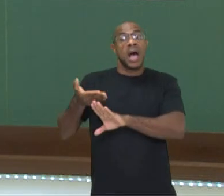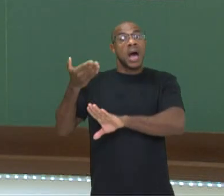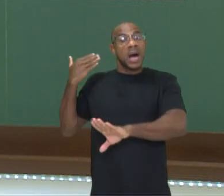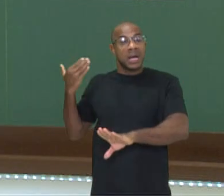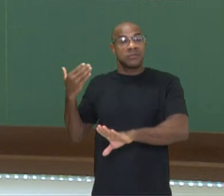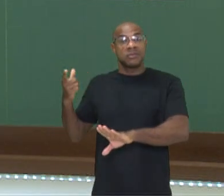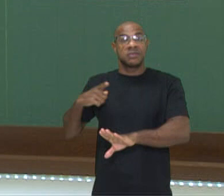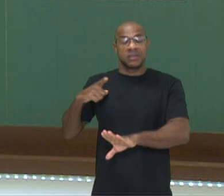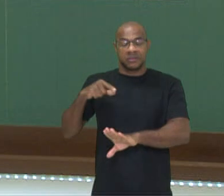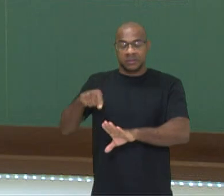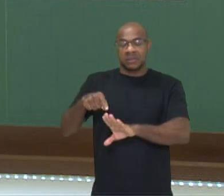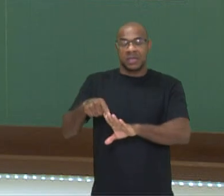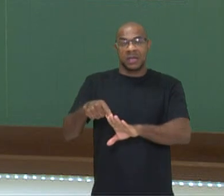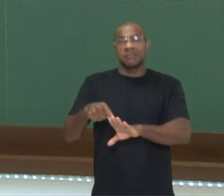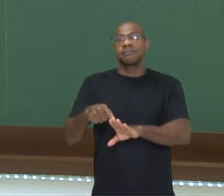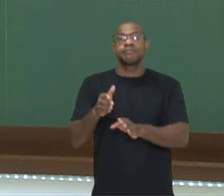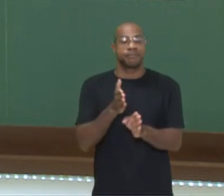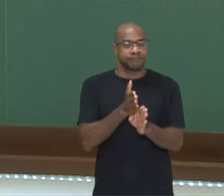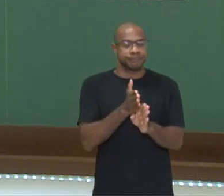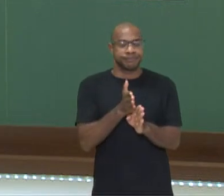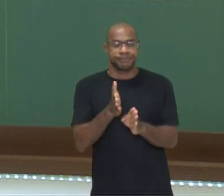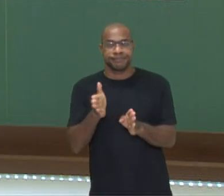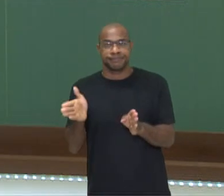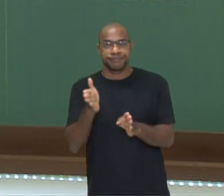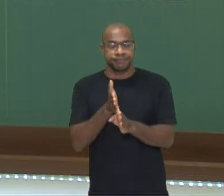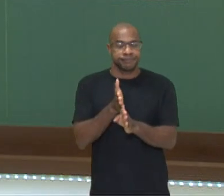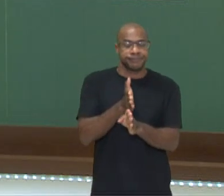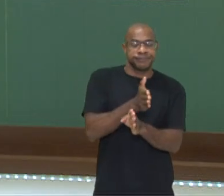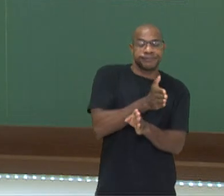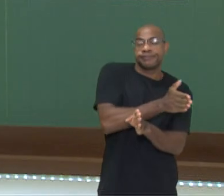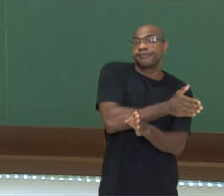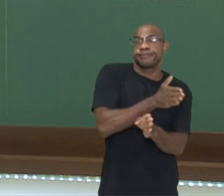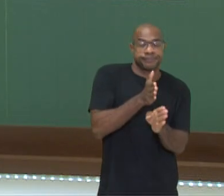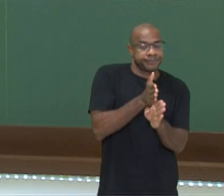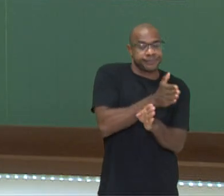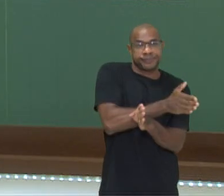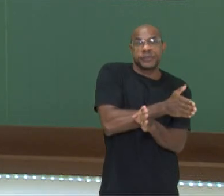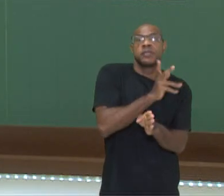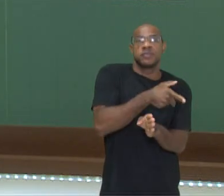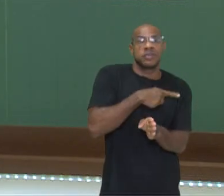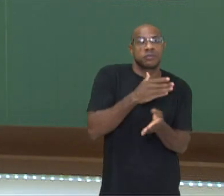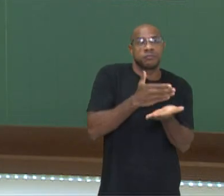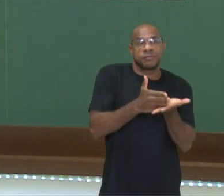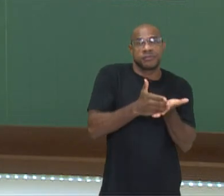se tinha história, já descobriram que tinha consumo de cacau.